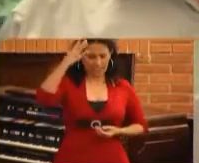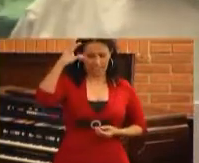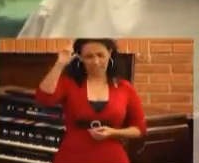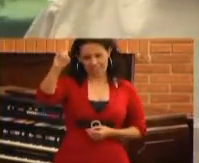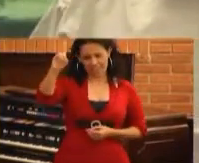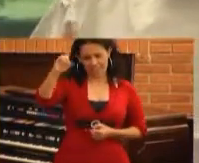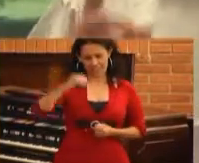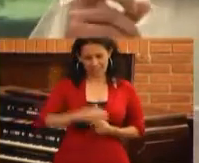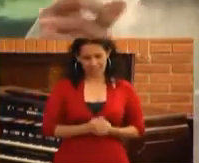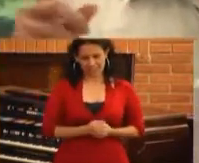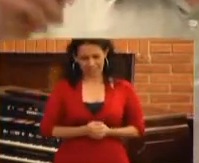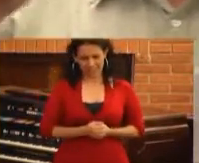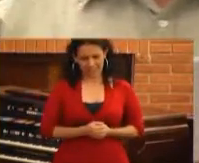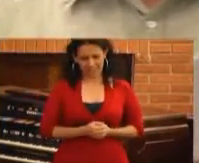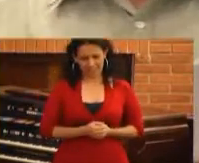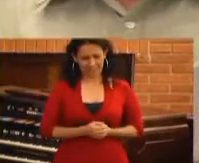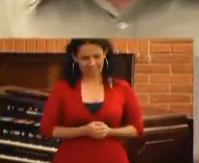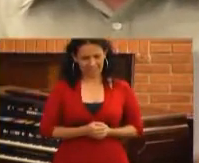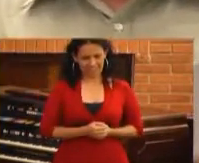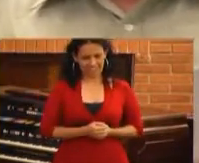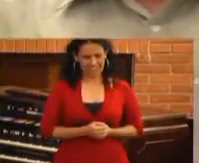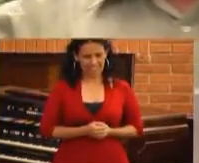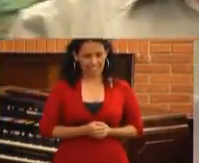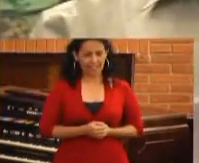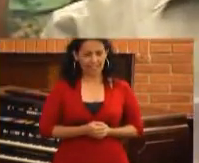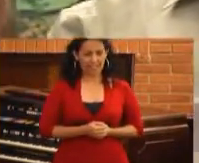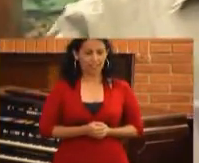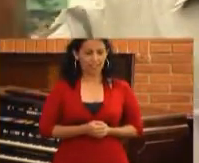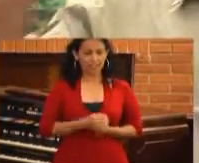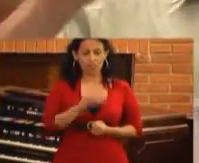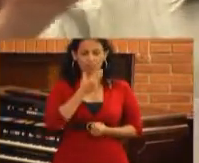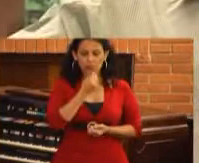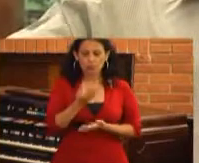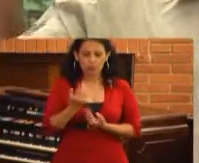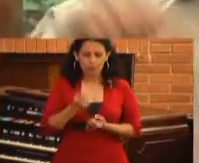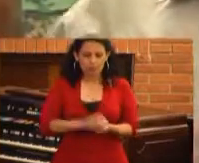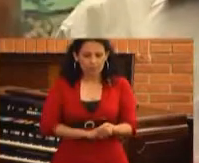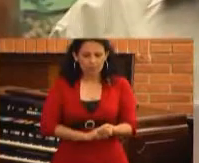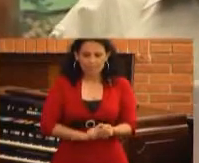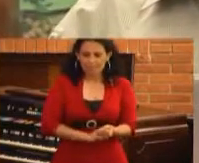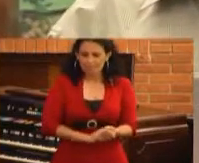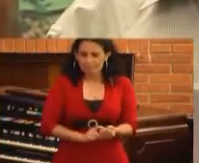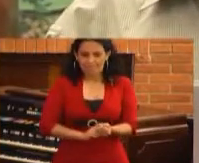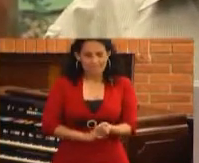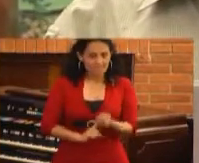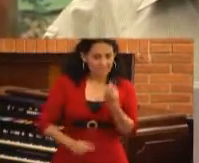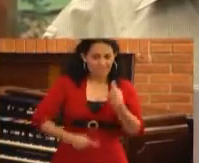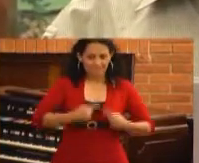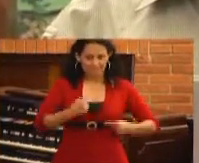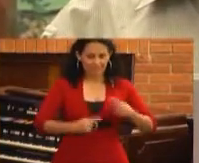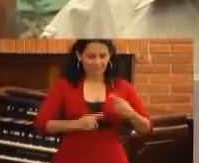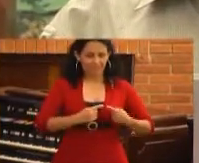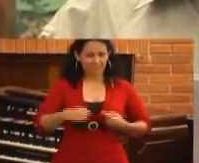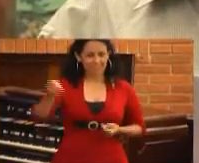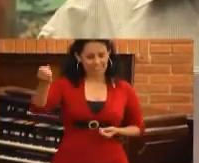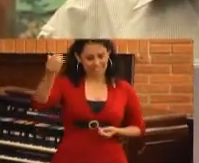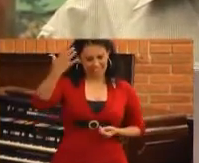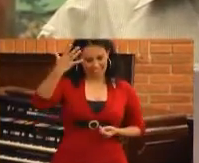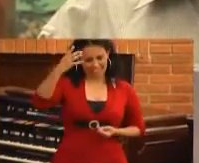E a graça é aquilo que mais avilta a arrogância humana.